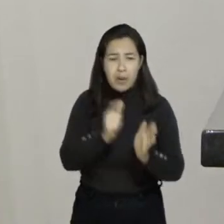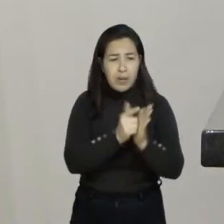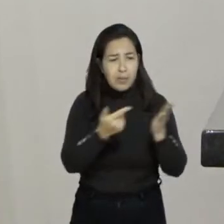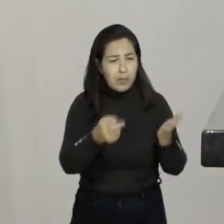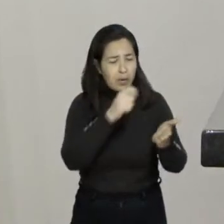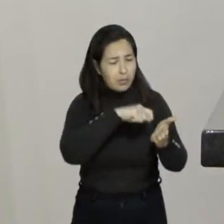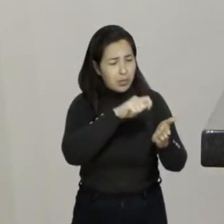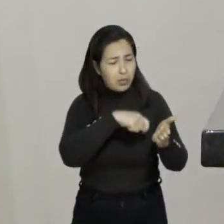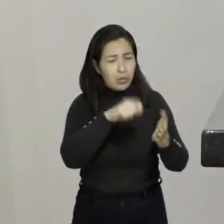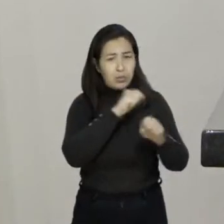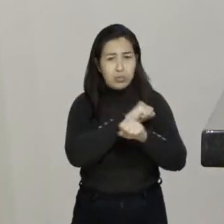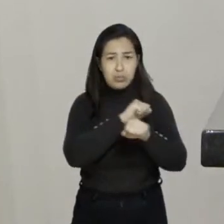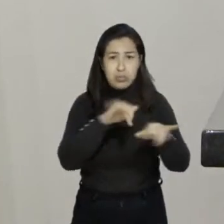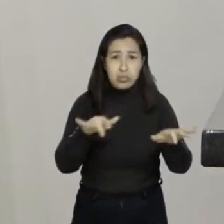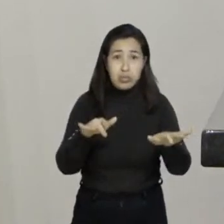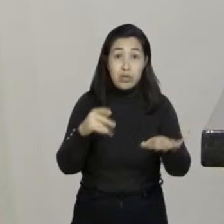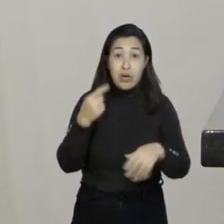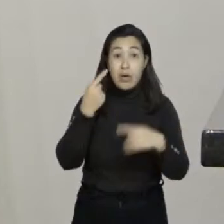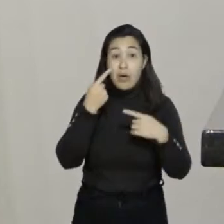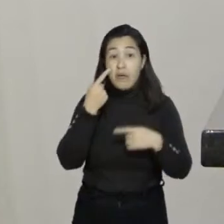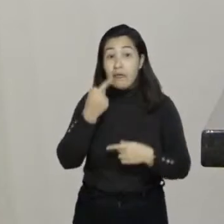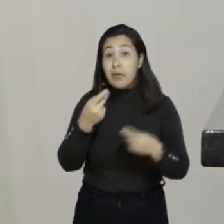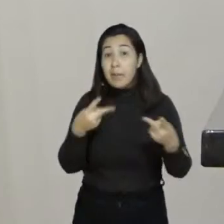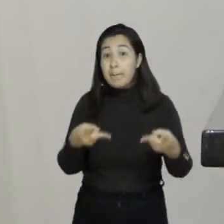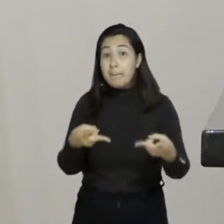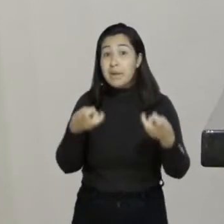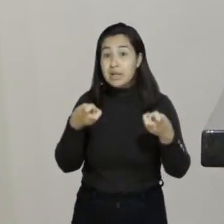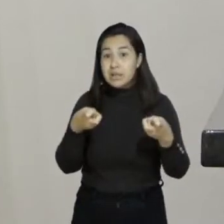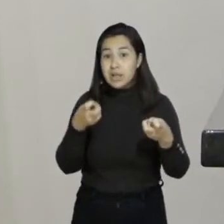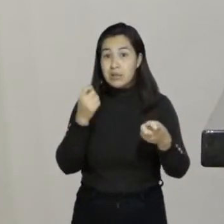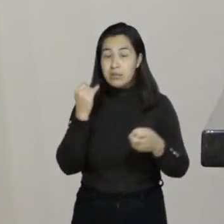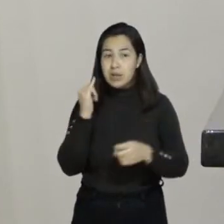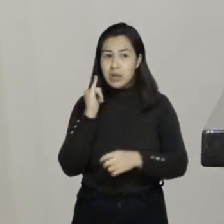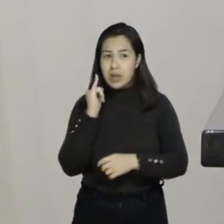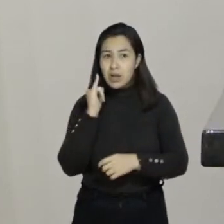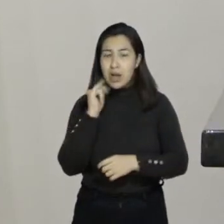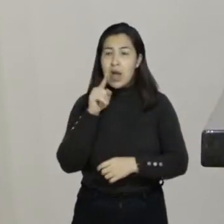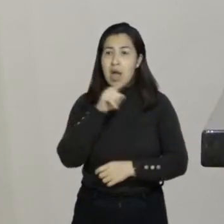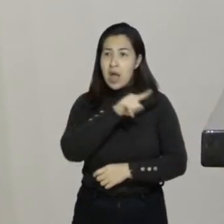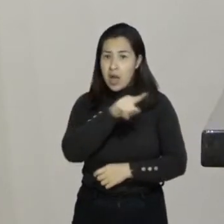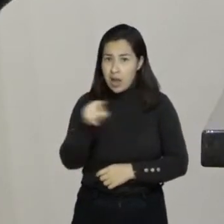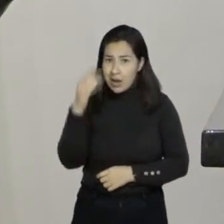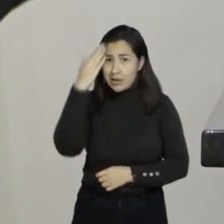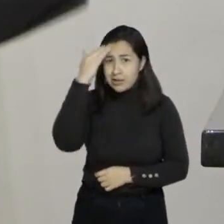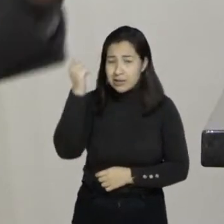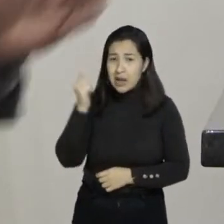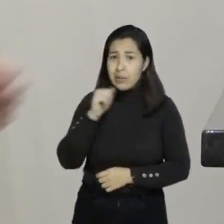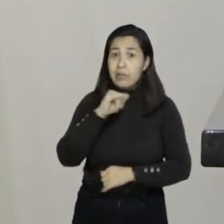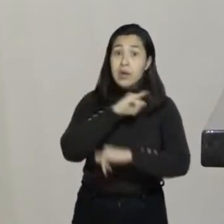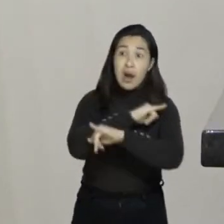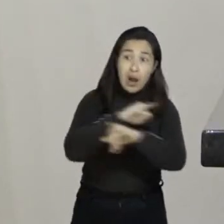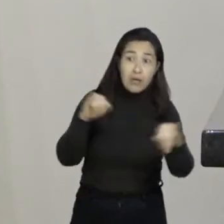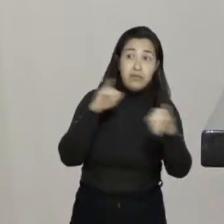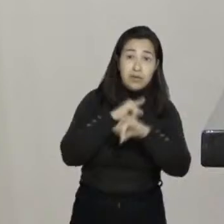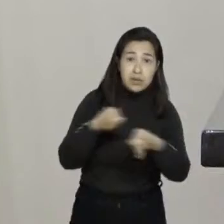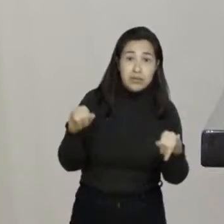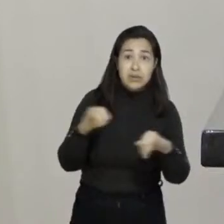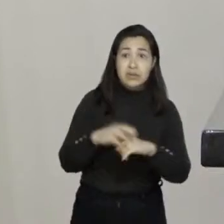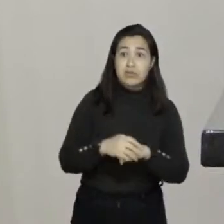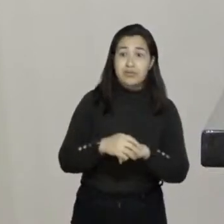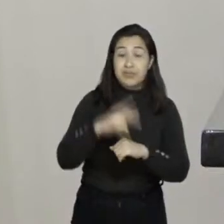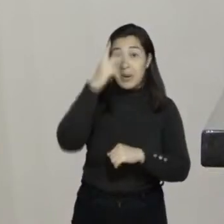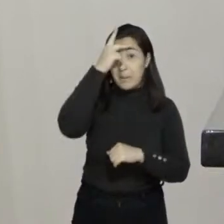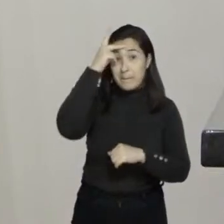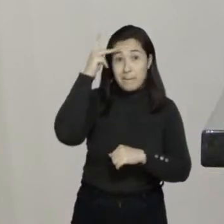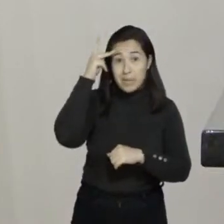no local a gente viu que aviso não faltou esta semana pouco tempo atrás alguém estava